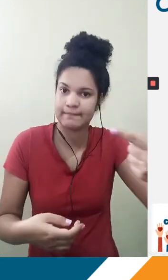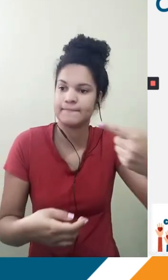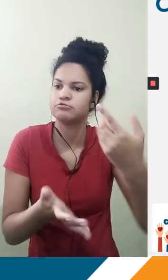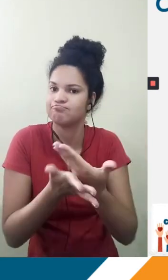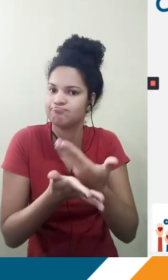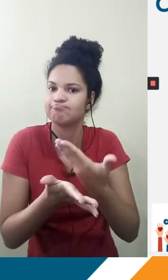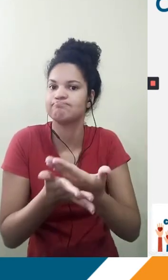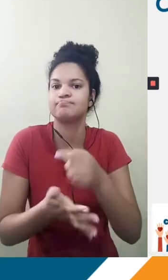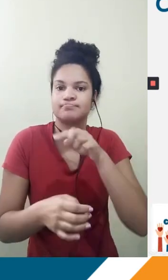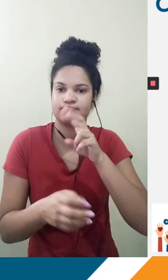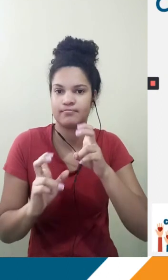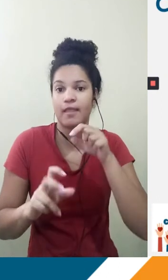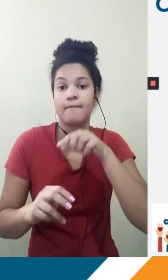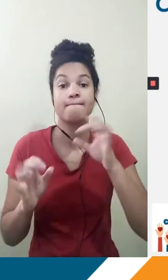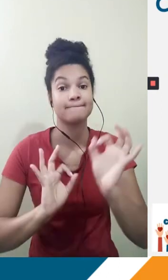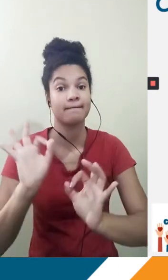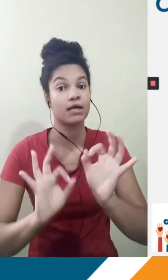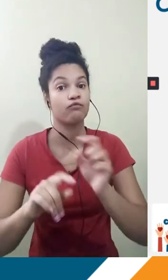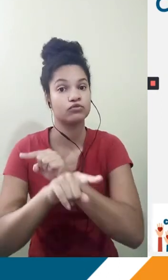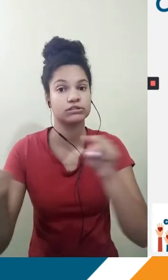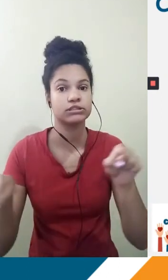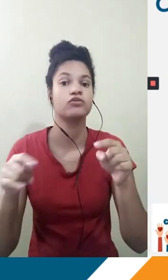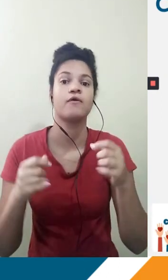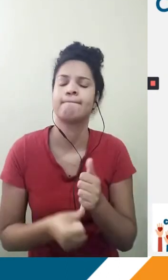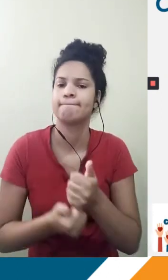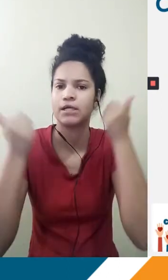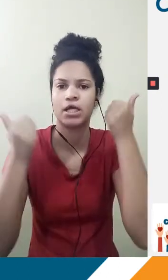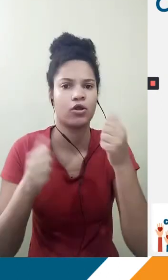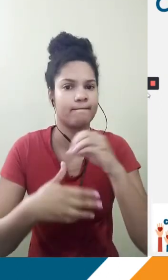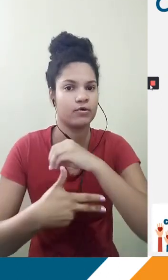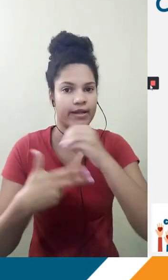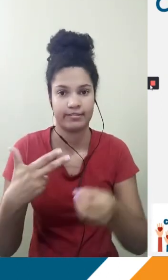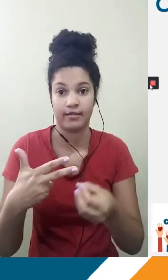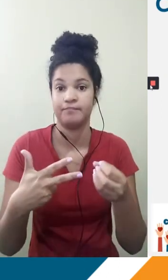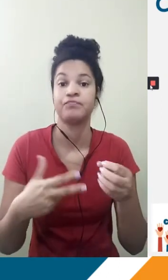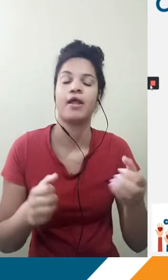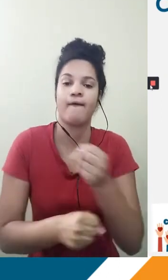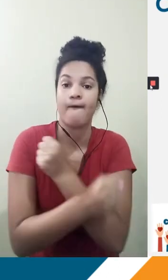maneira possível para o Enem. Um grande abraço, cuidem-se e até a próxima.